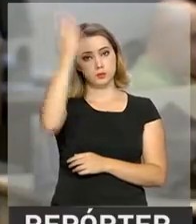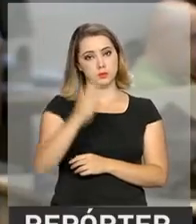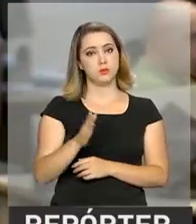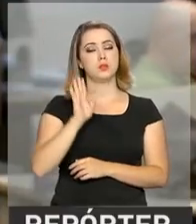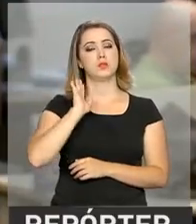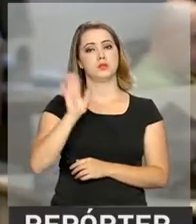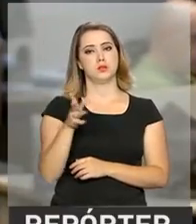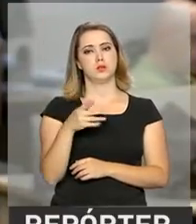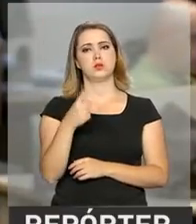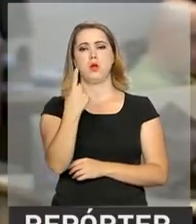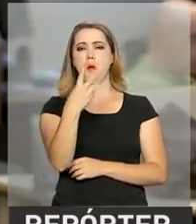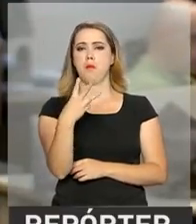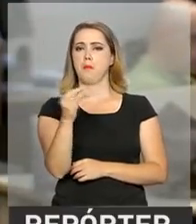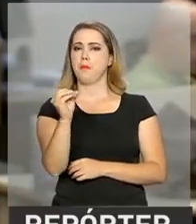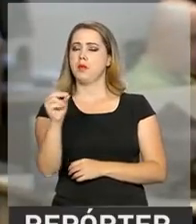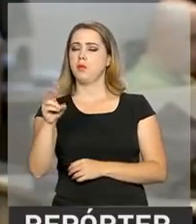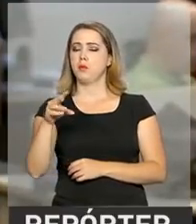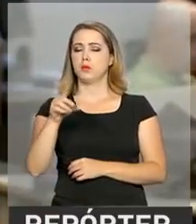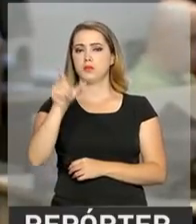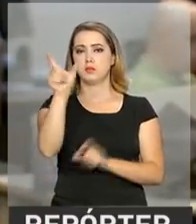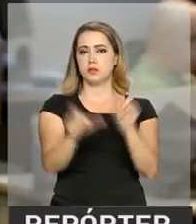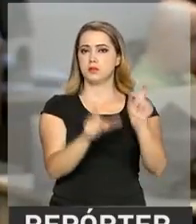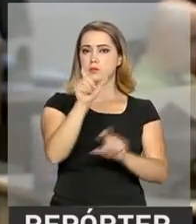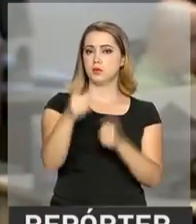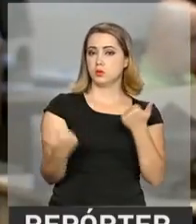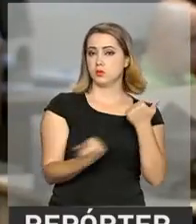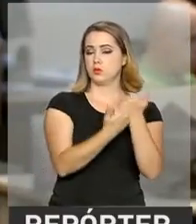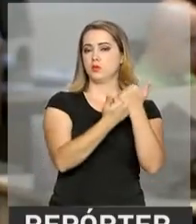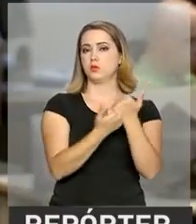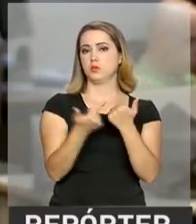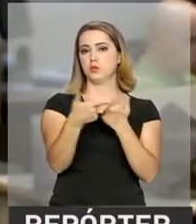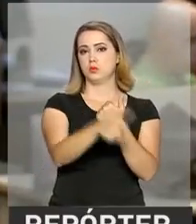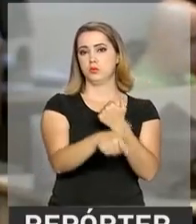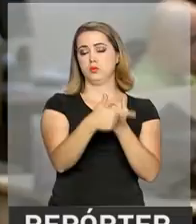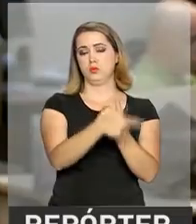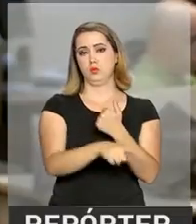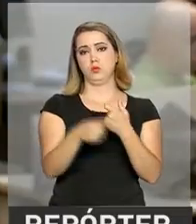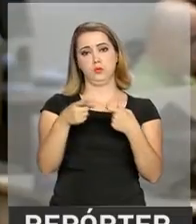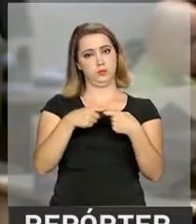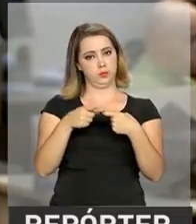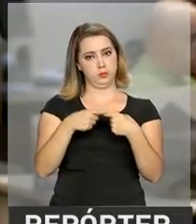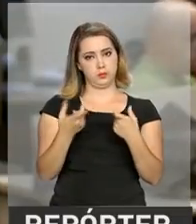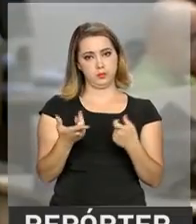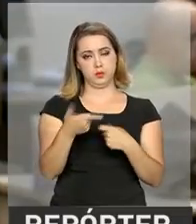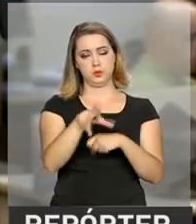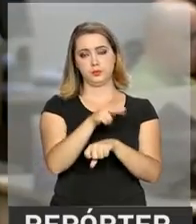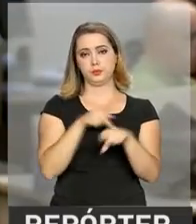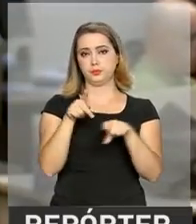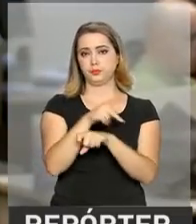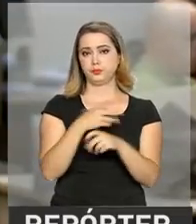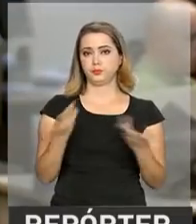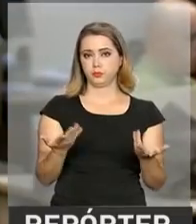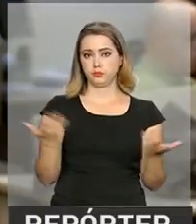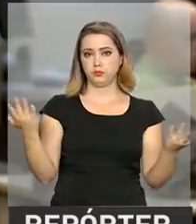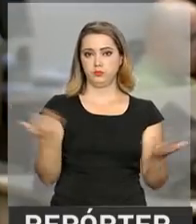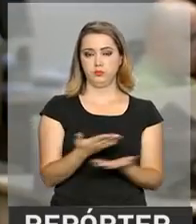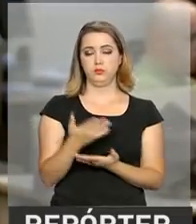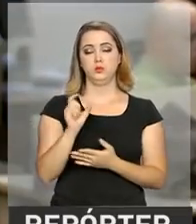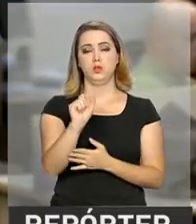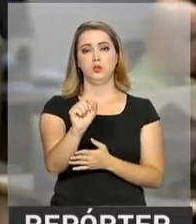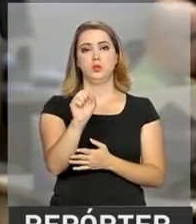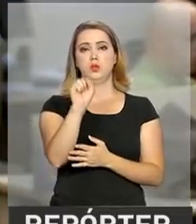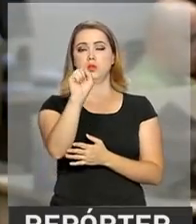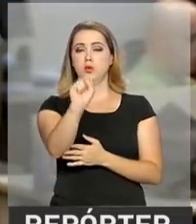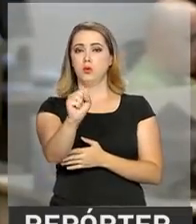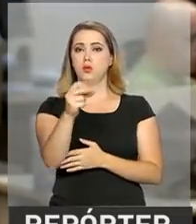1.300 médicos cooperados por outros profissionais também cubanos. Atualmente, o programa Mais Médicos conta com 18.240